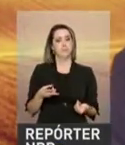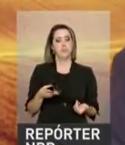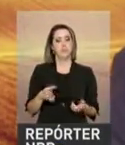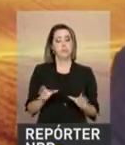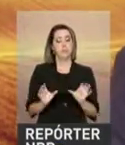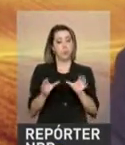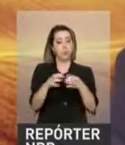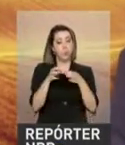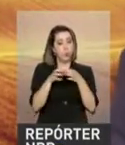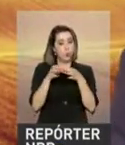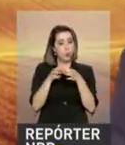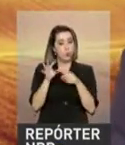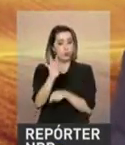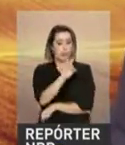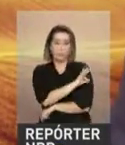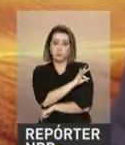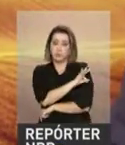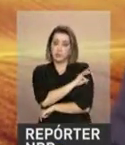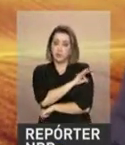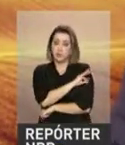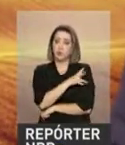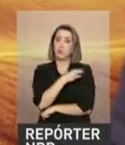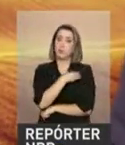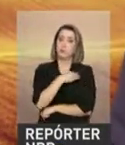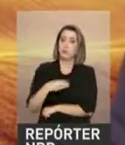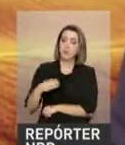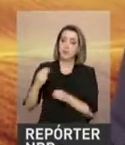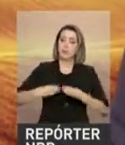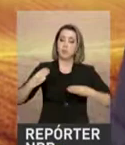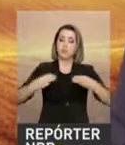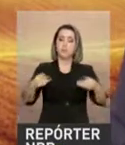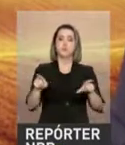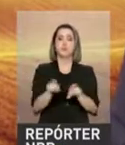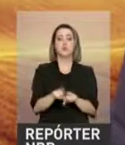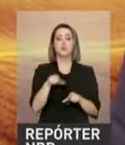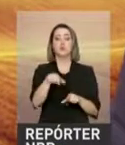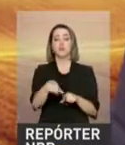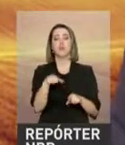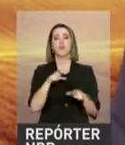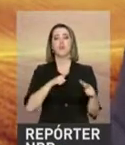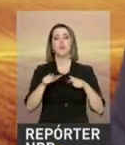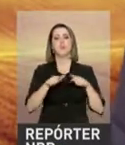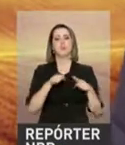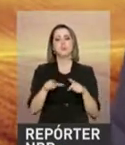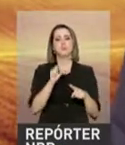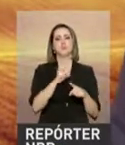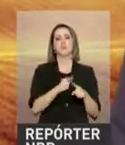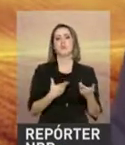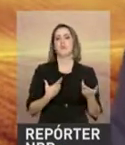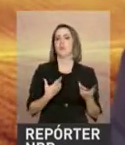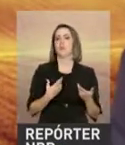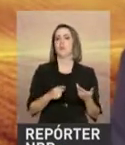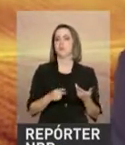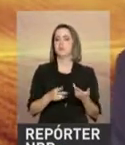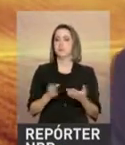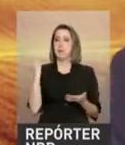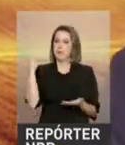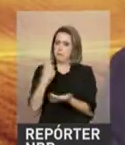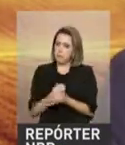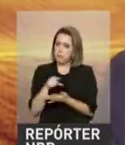pela equipe técnica do Ministério, onde houver indícios de cometimento de